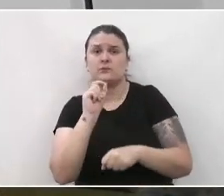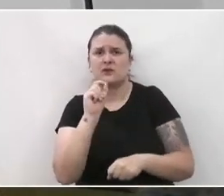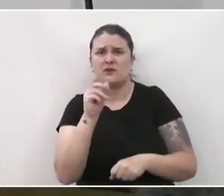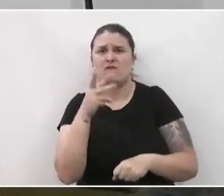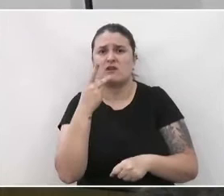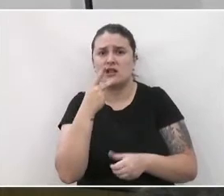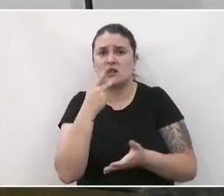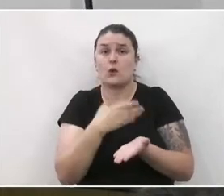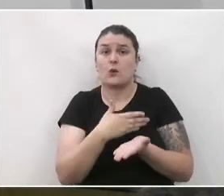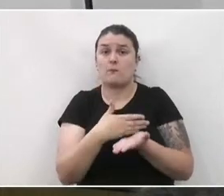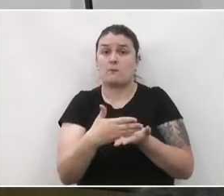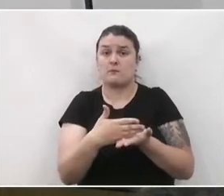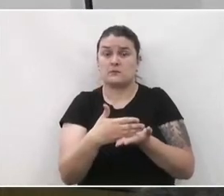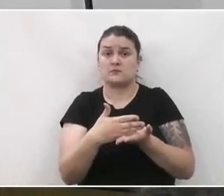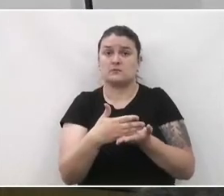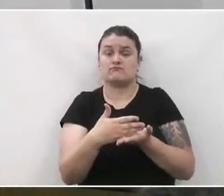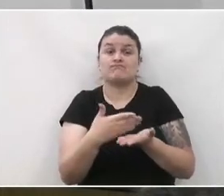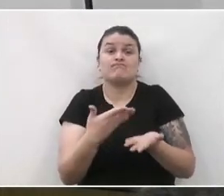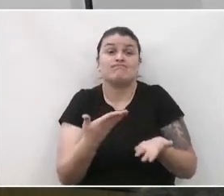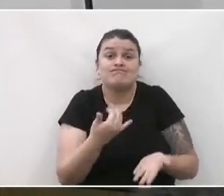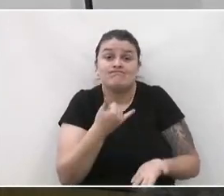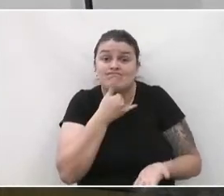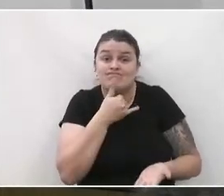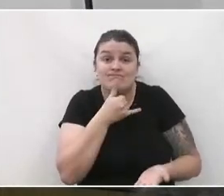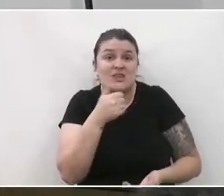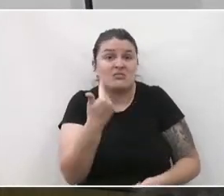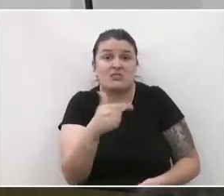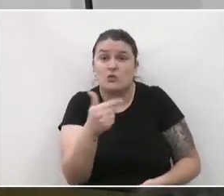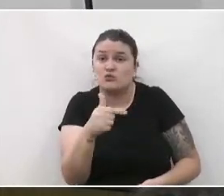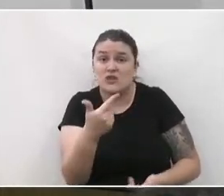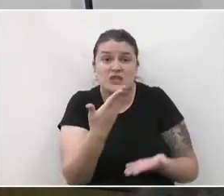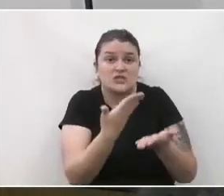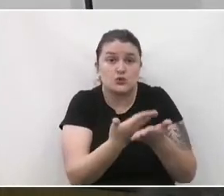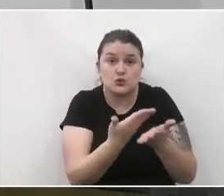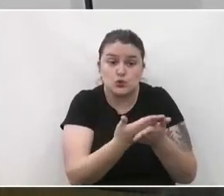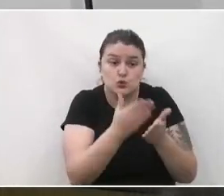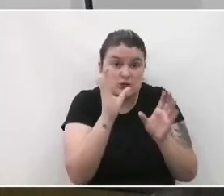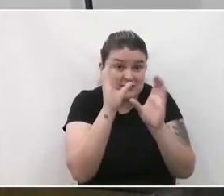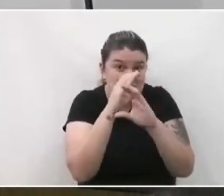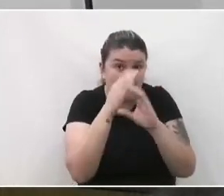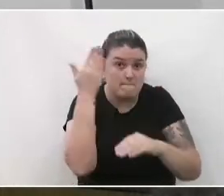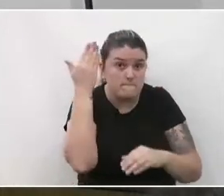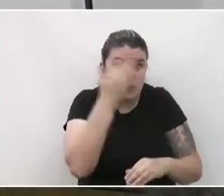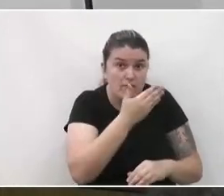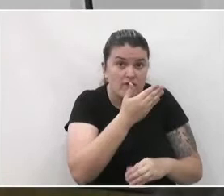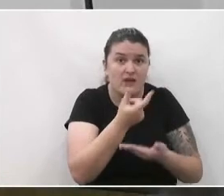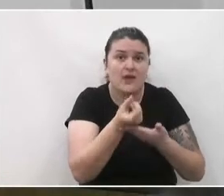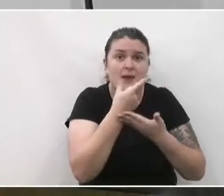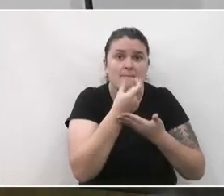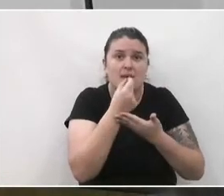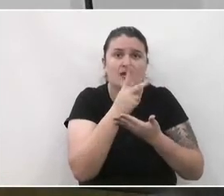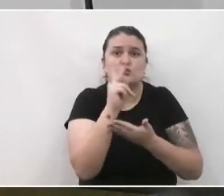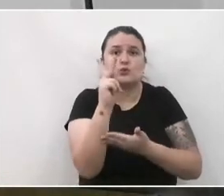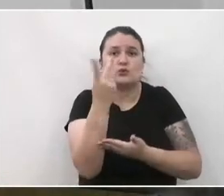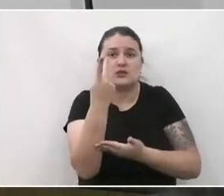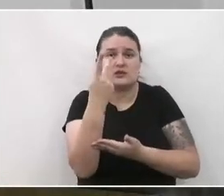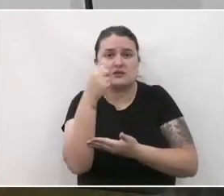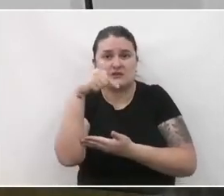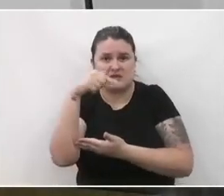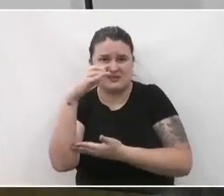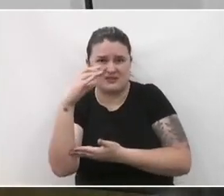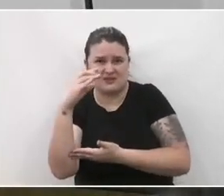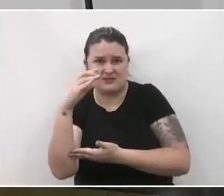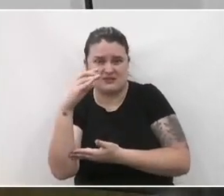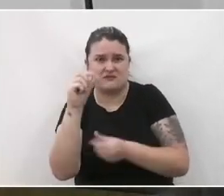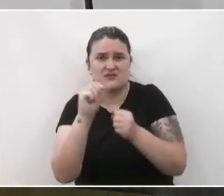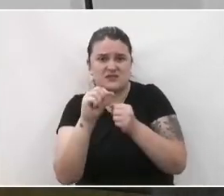no início da minha fala, infelizmente nós não temos nenhum estudo de hidroxicloroquina e ivermectina